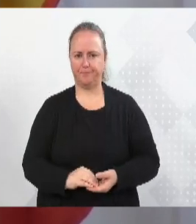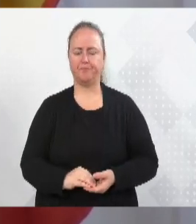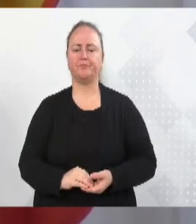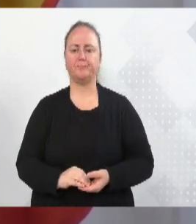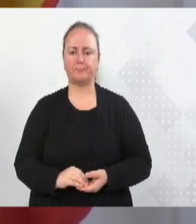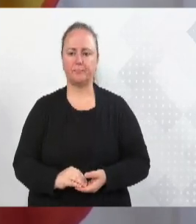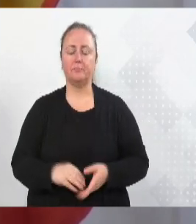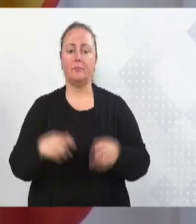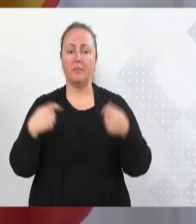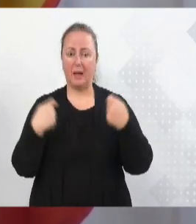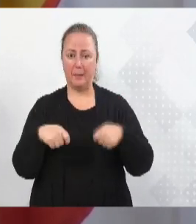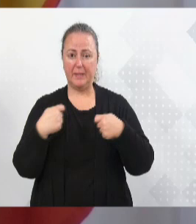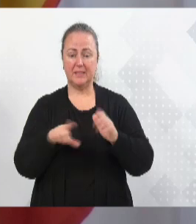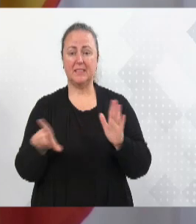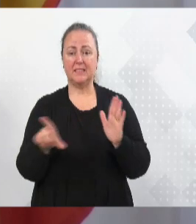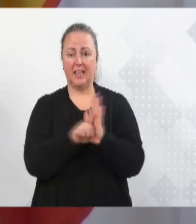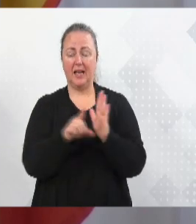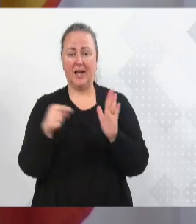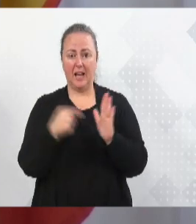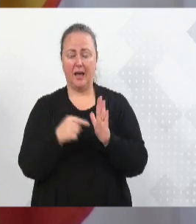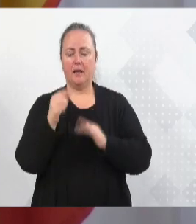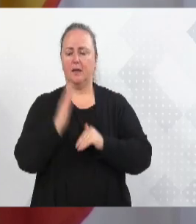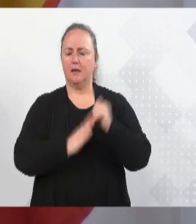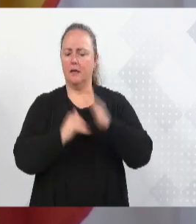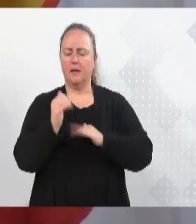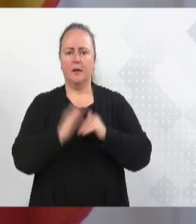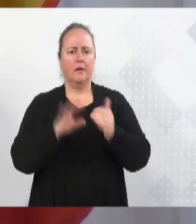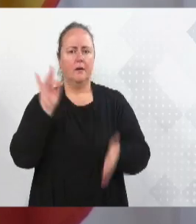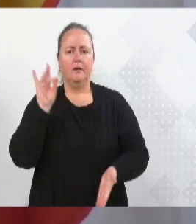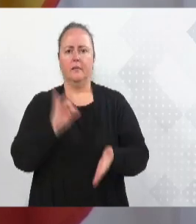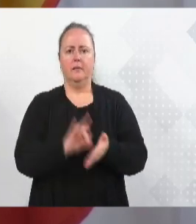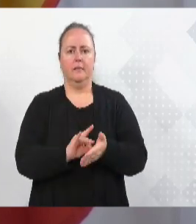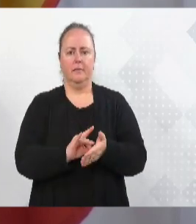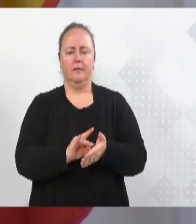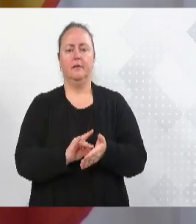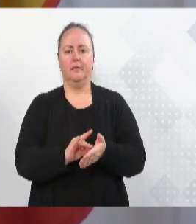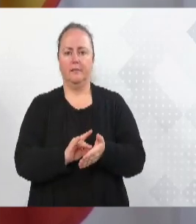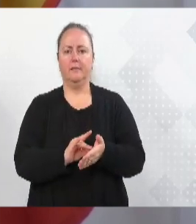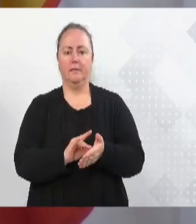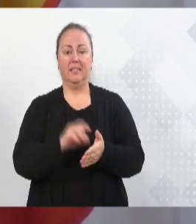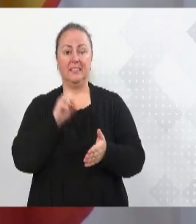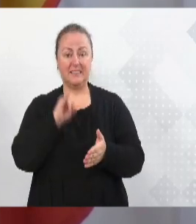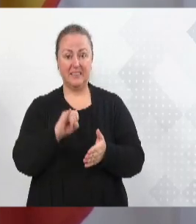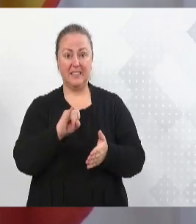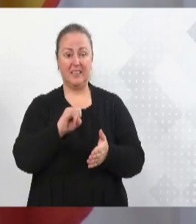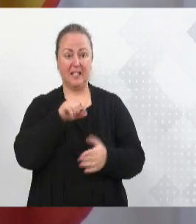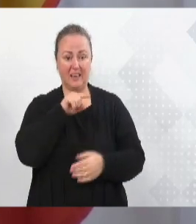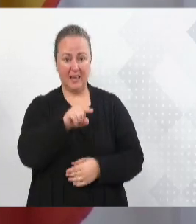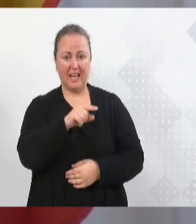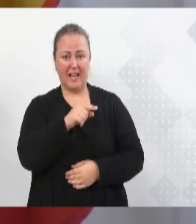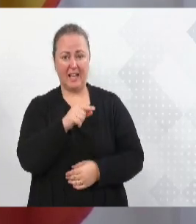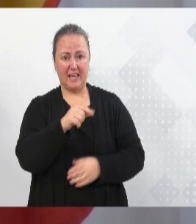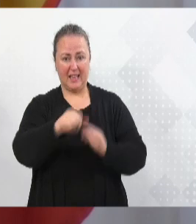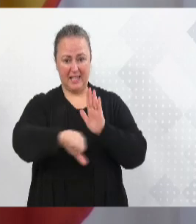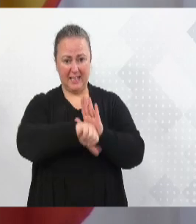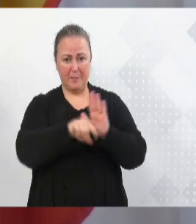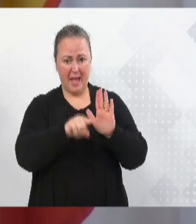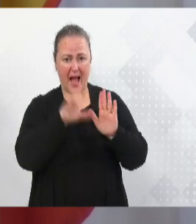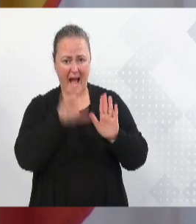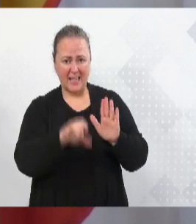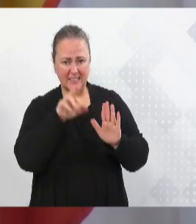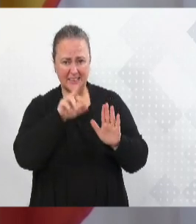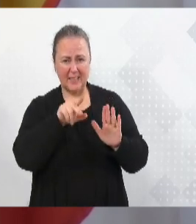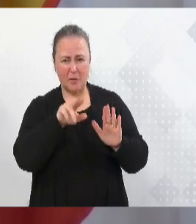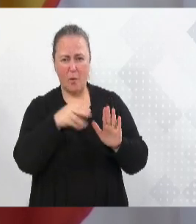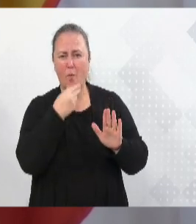seja colocada em prática da forma pior possível para esse tipo de crime e, obviamente, para todos os outros que, porventura,